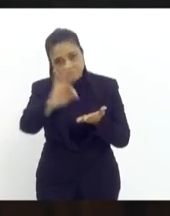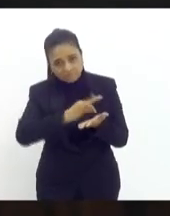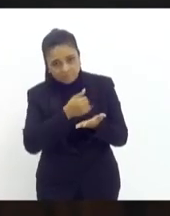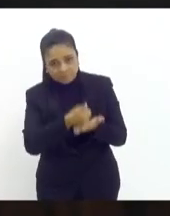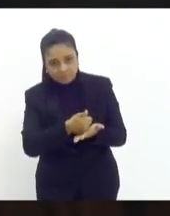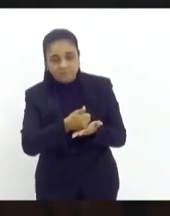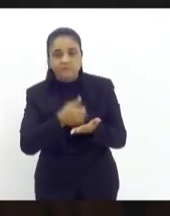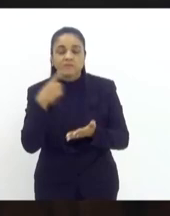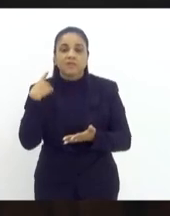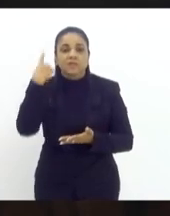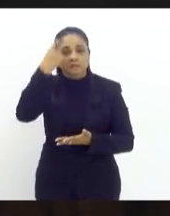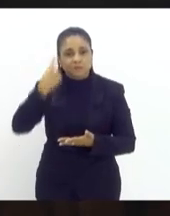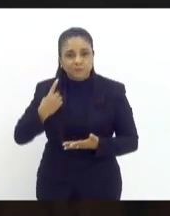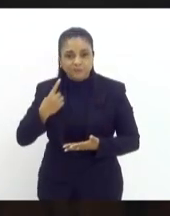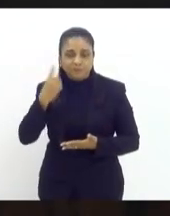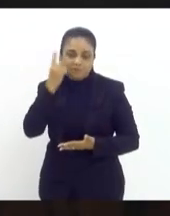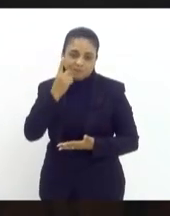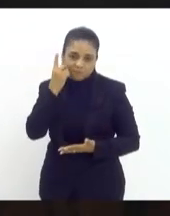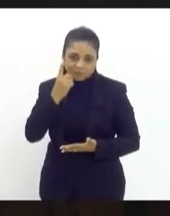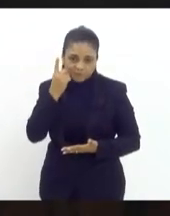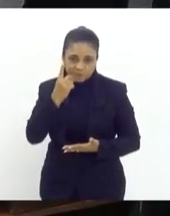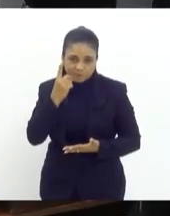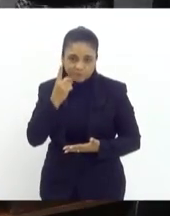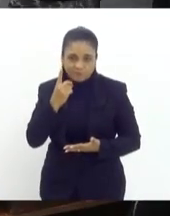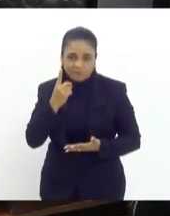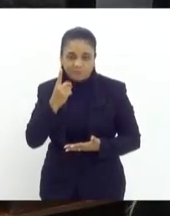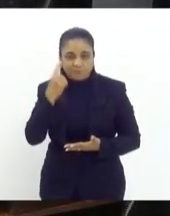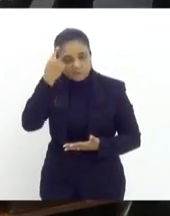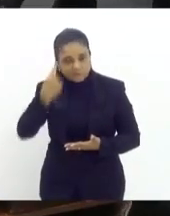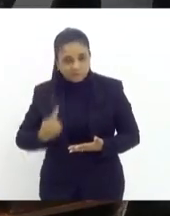deputada por favor